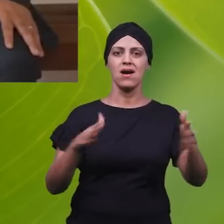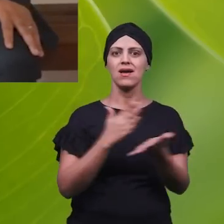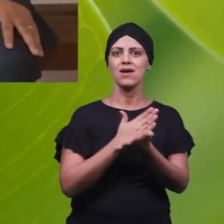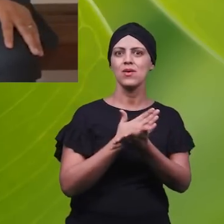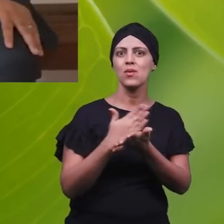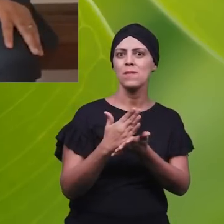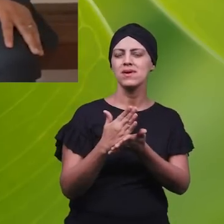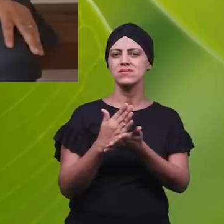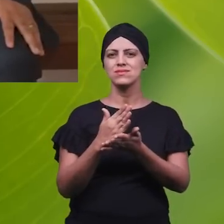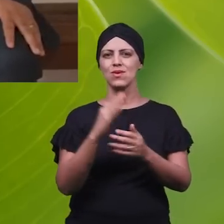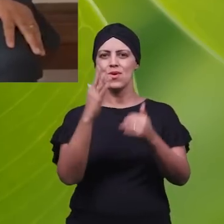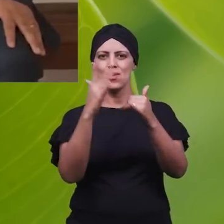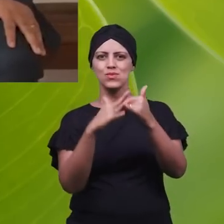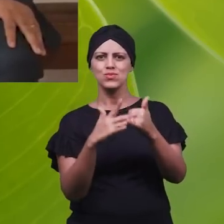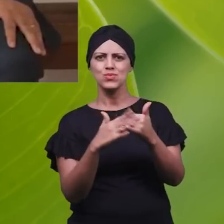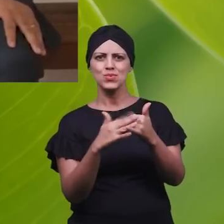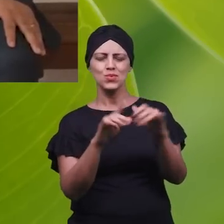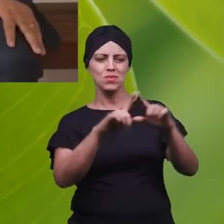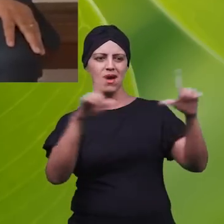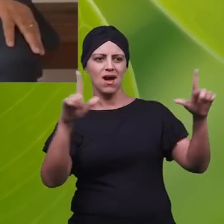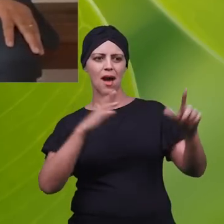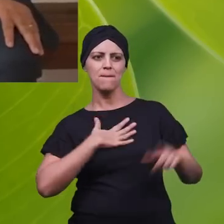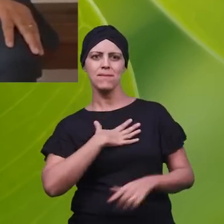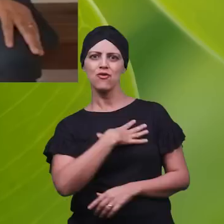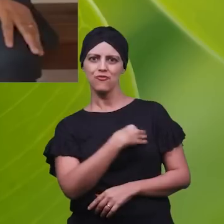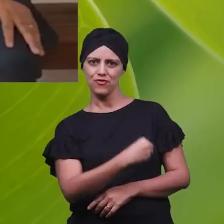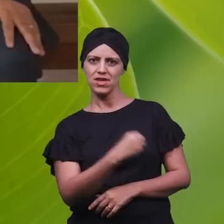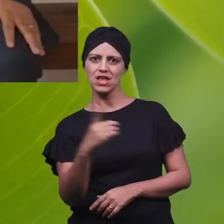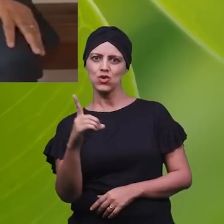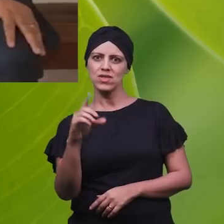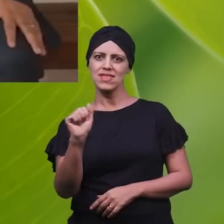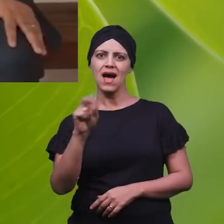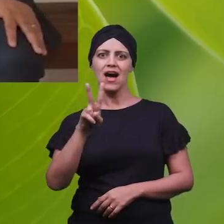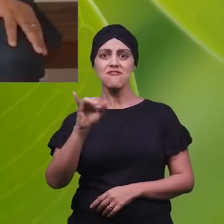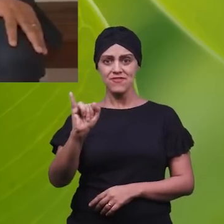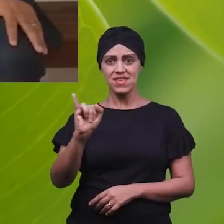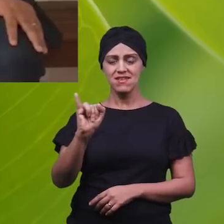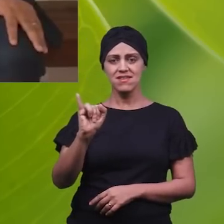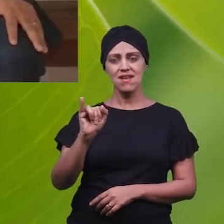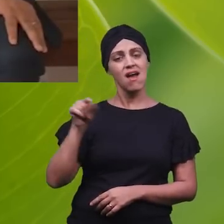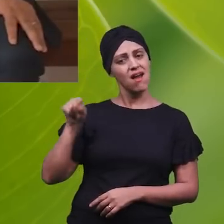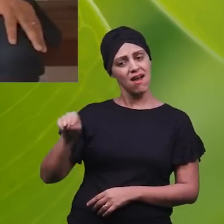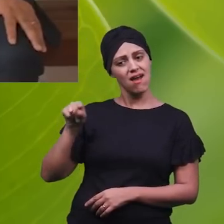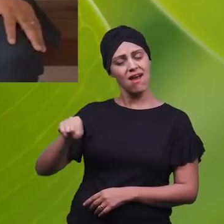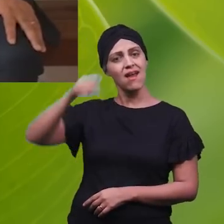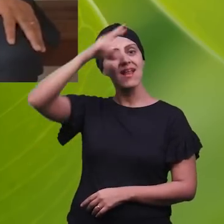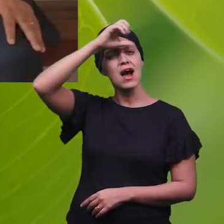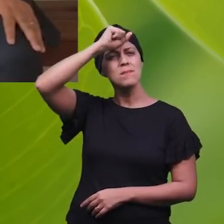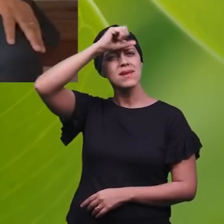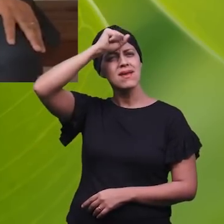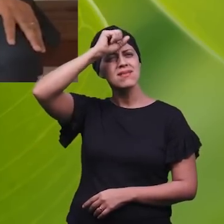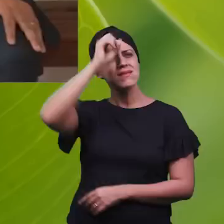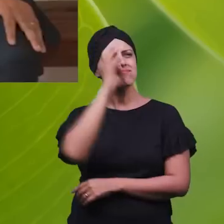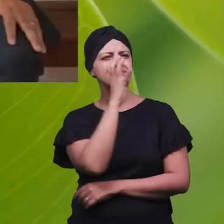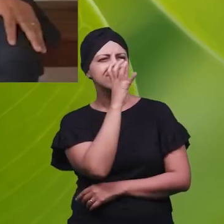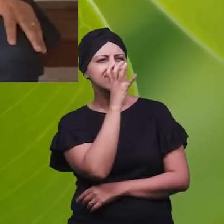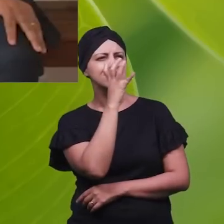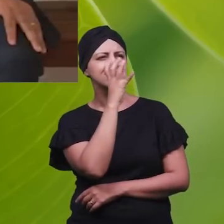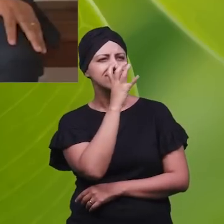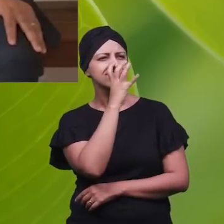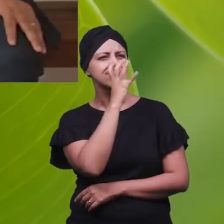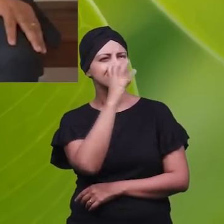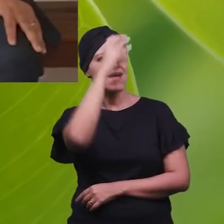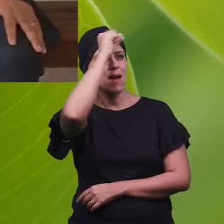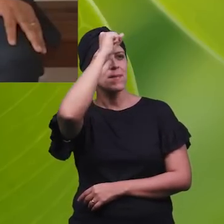essas atividades através do YouTube, o meu filho, o Davi, ele aprendeu, desenvolveu ali